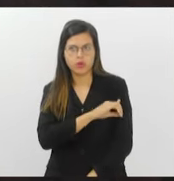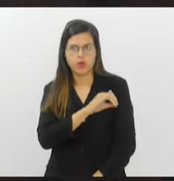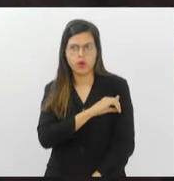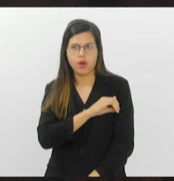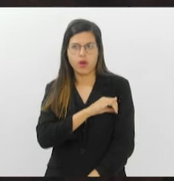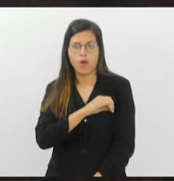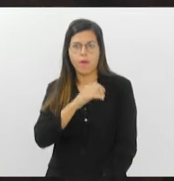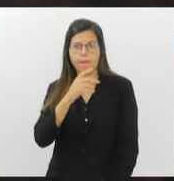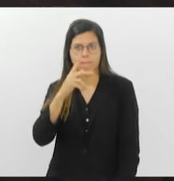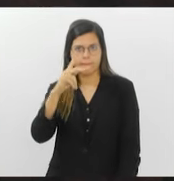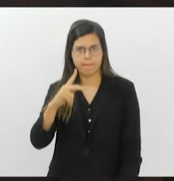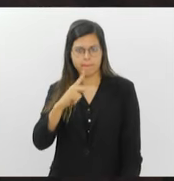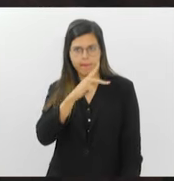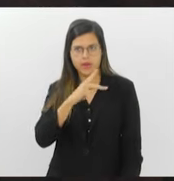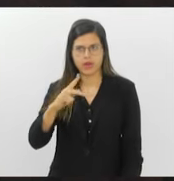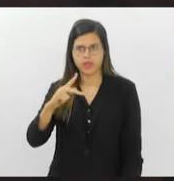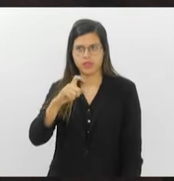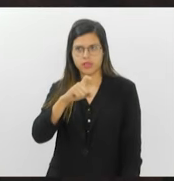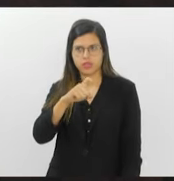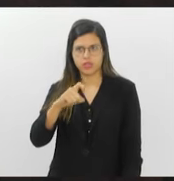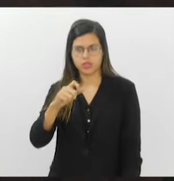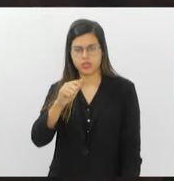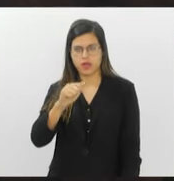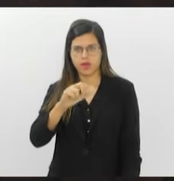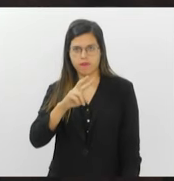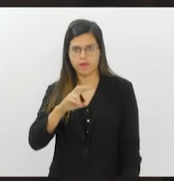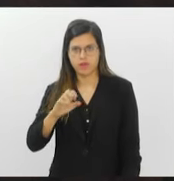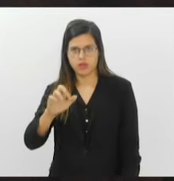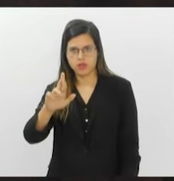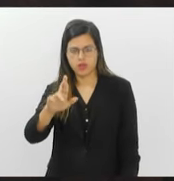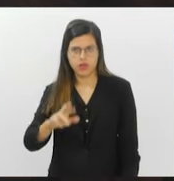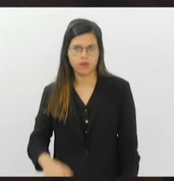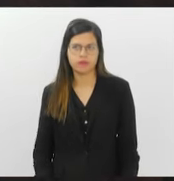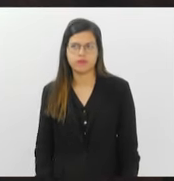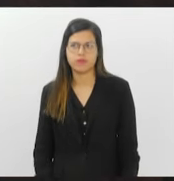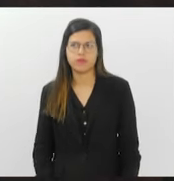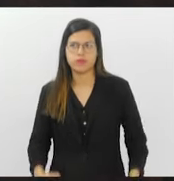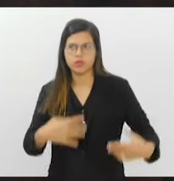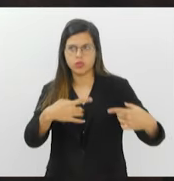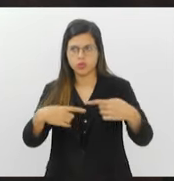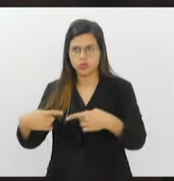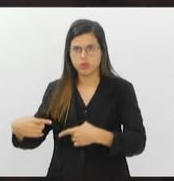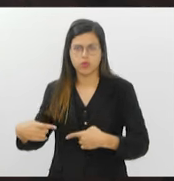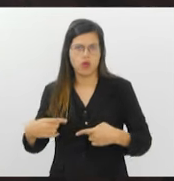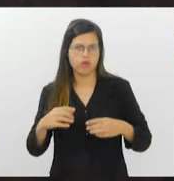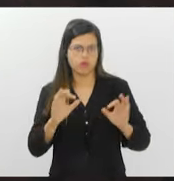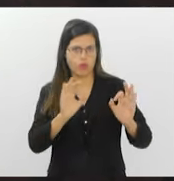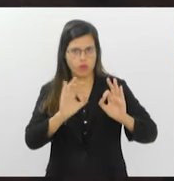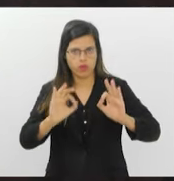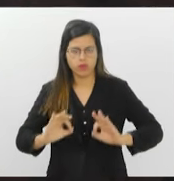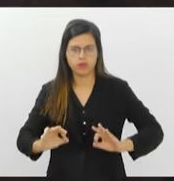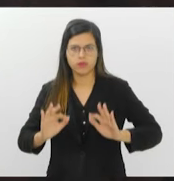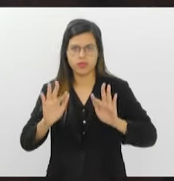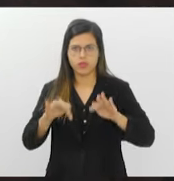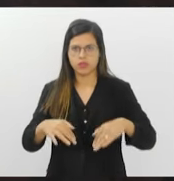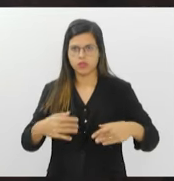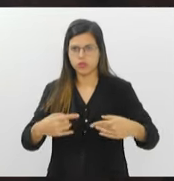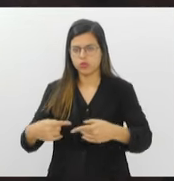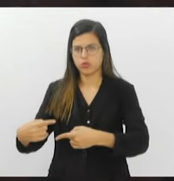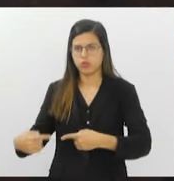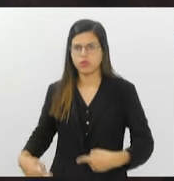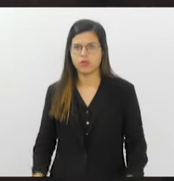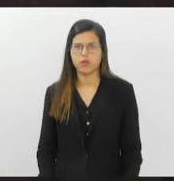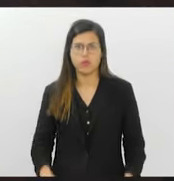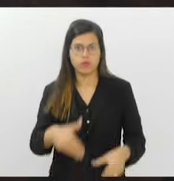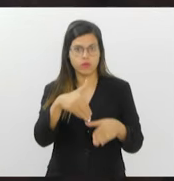reverendíssimo padre Javier Cipriano Pérez Enciso. Em discussão, não havendo quem queira discutir, encerrada a discussão.